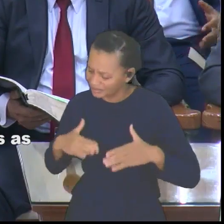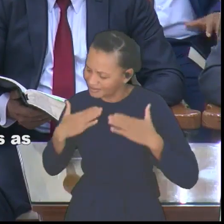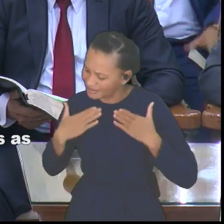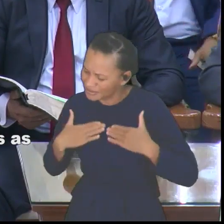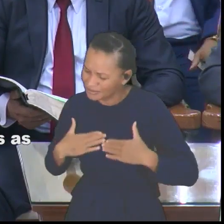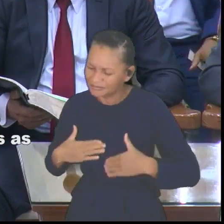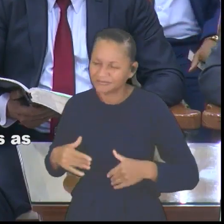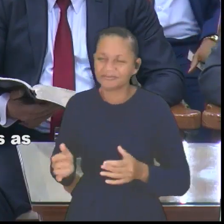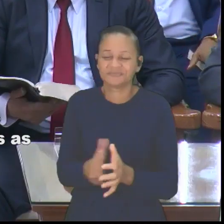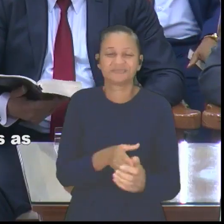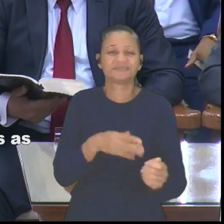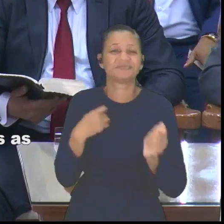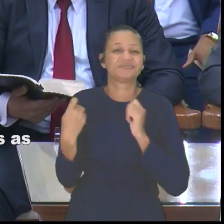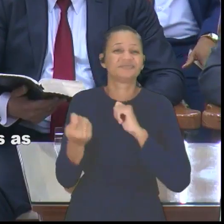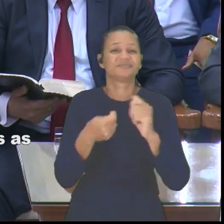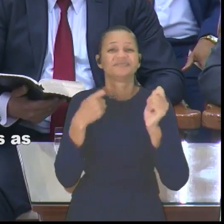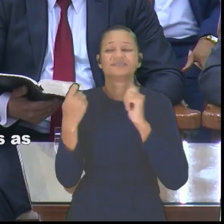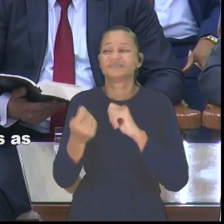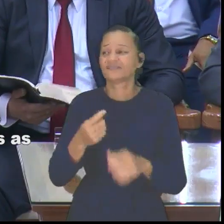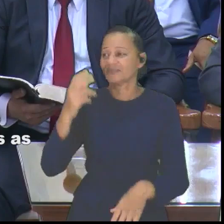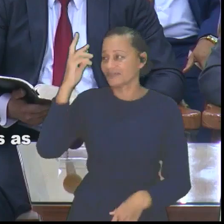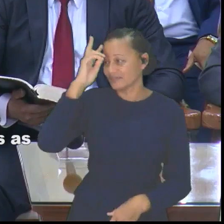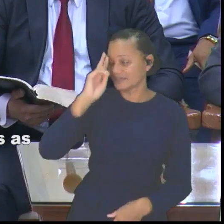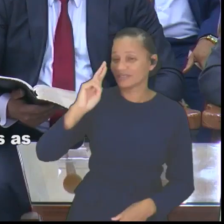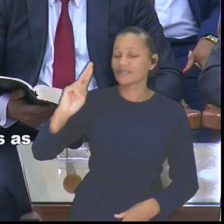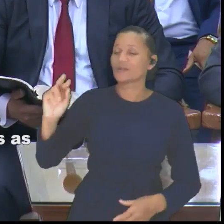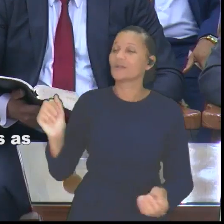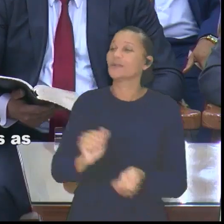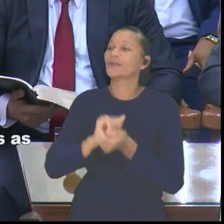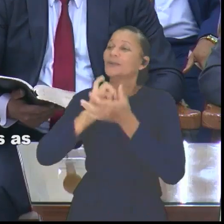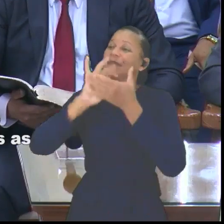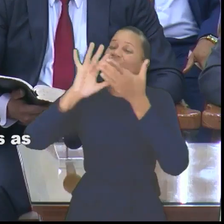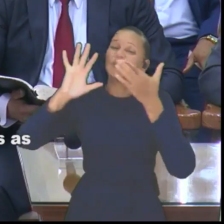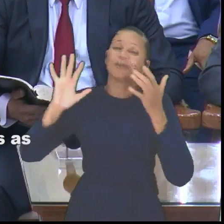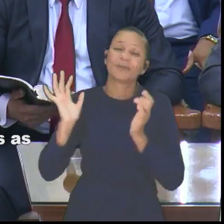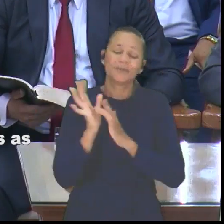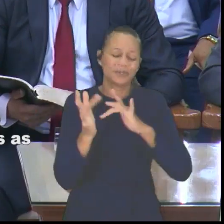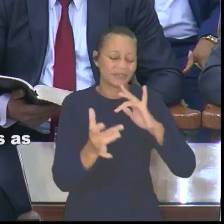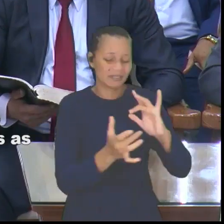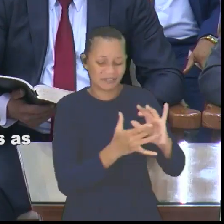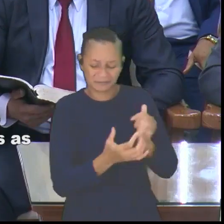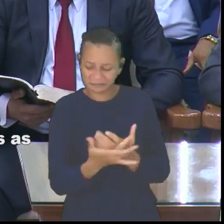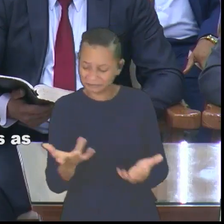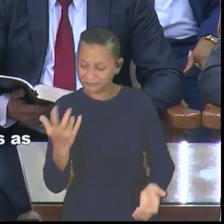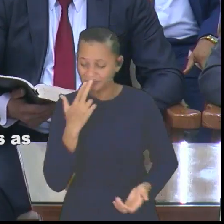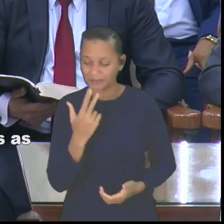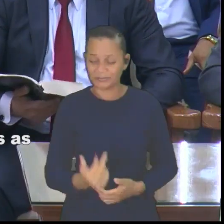Descanse, aleluia, no Senhor. Glória a Jesus.